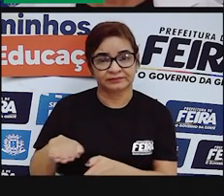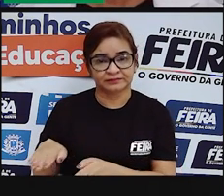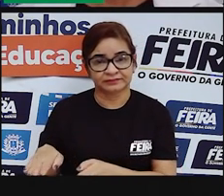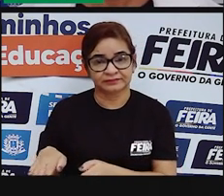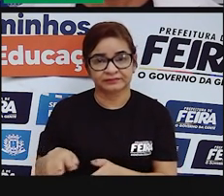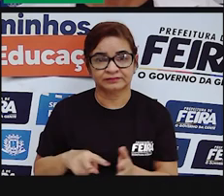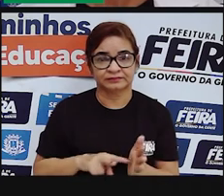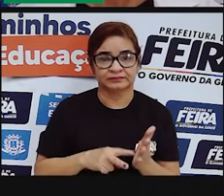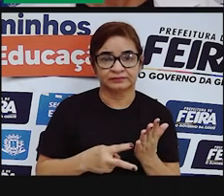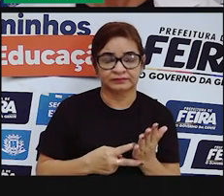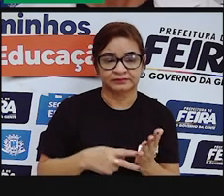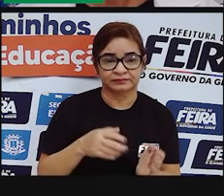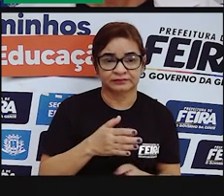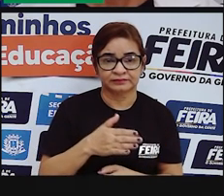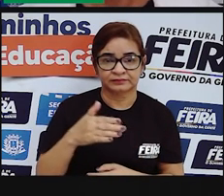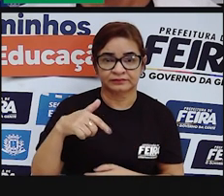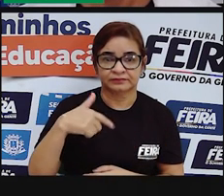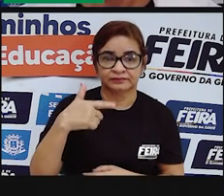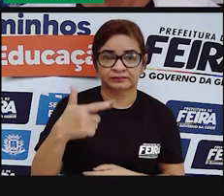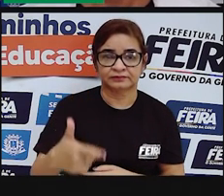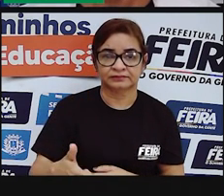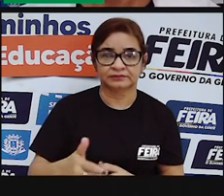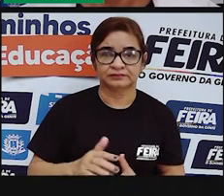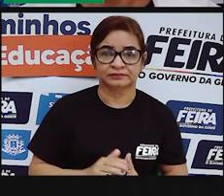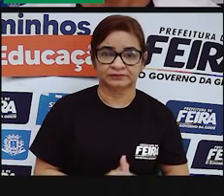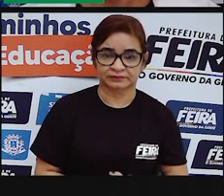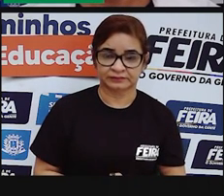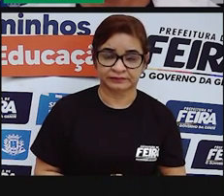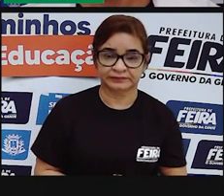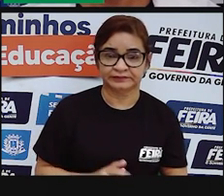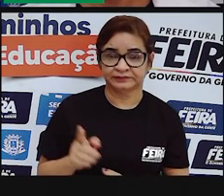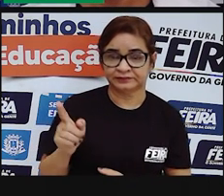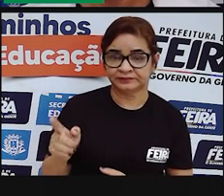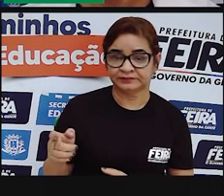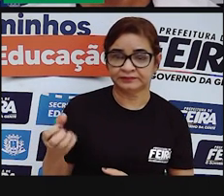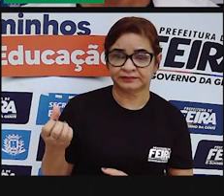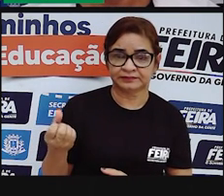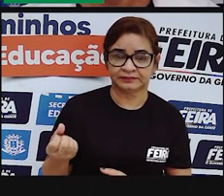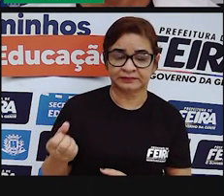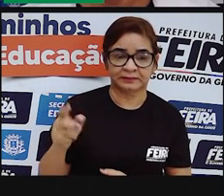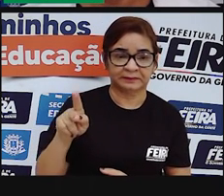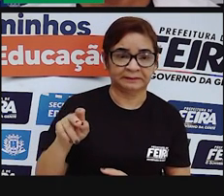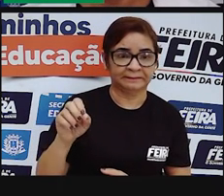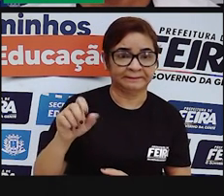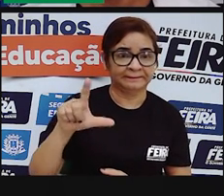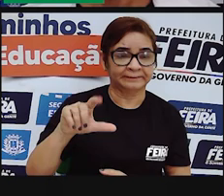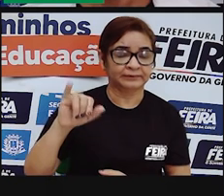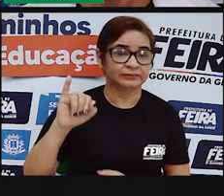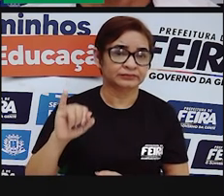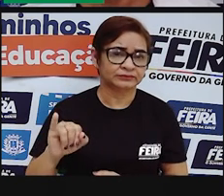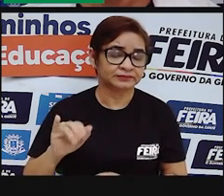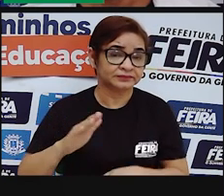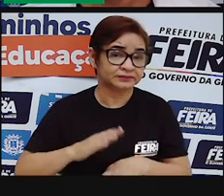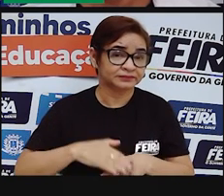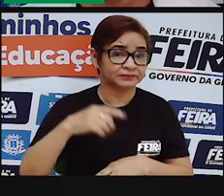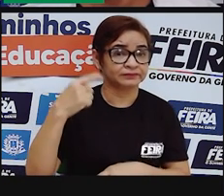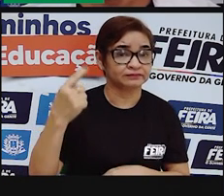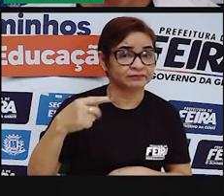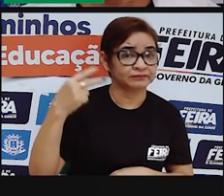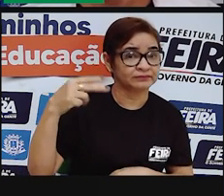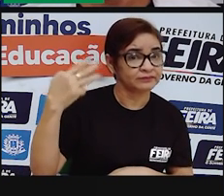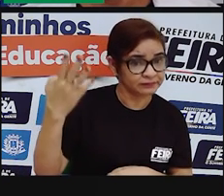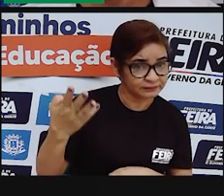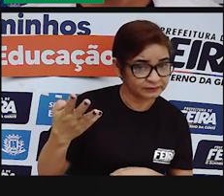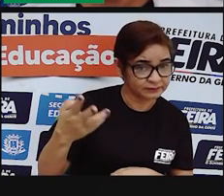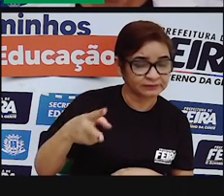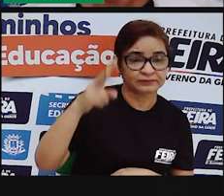para a figura de linguagem seguinte, que é o polissíndeto. Olha a palavra poli, poli, mais de um.